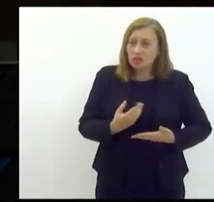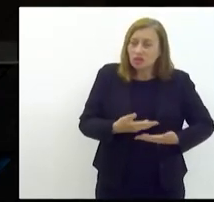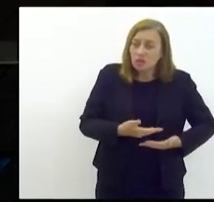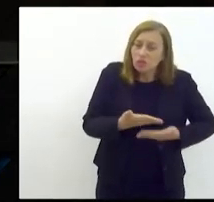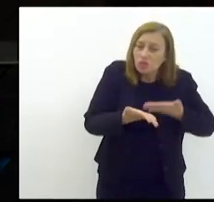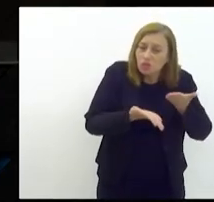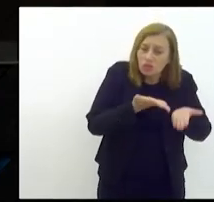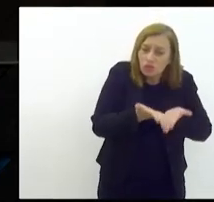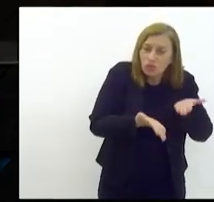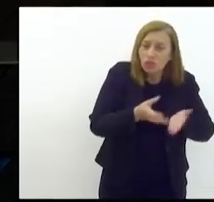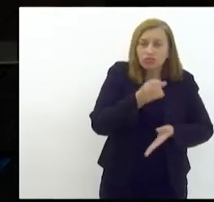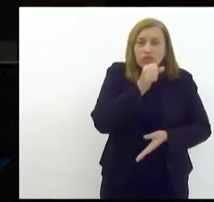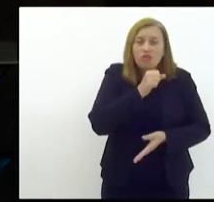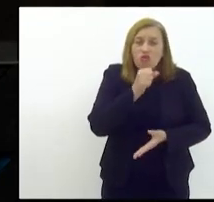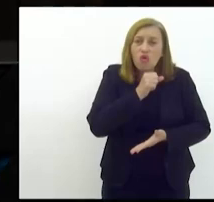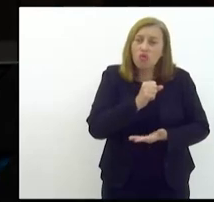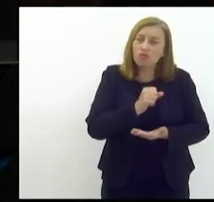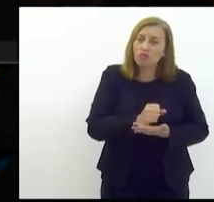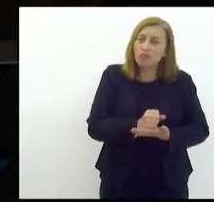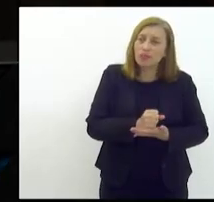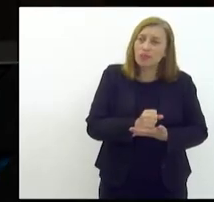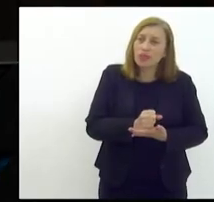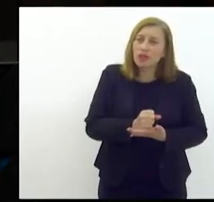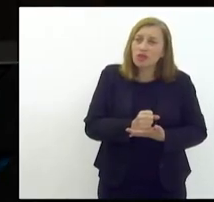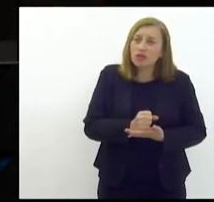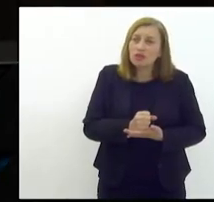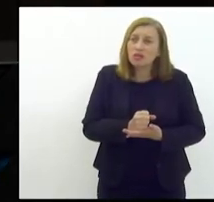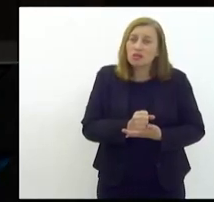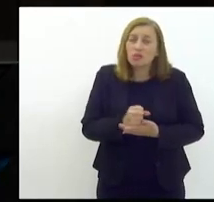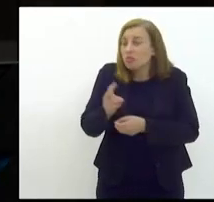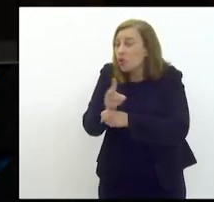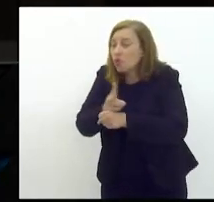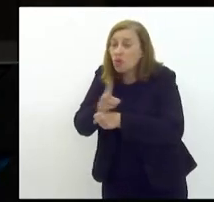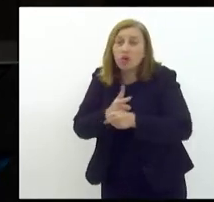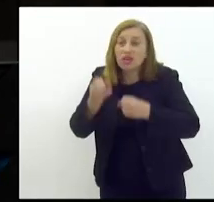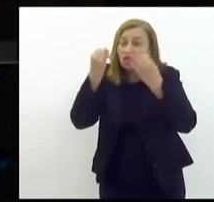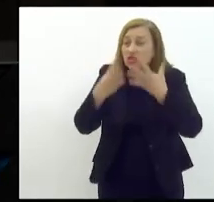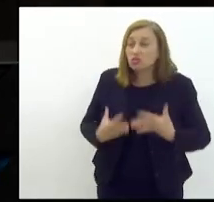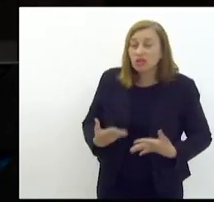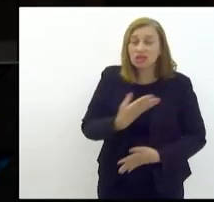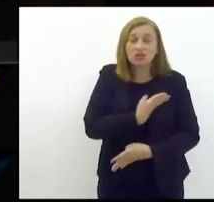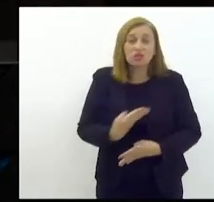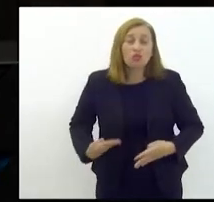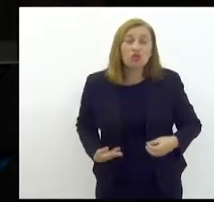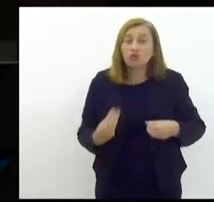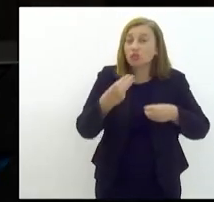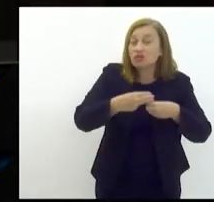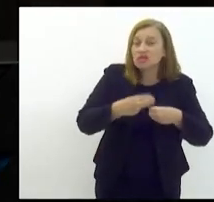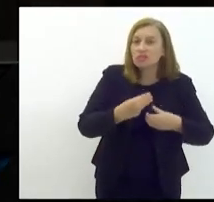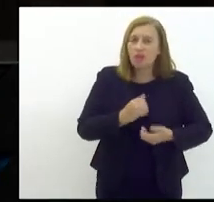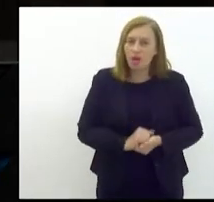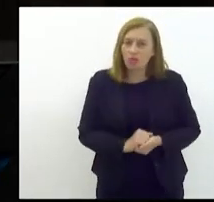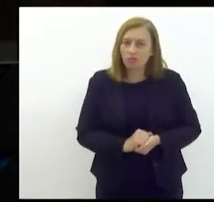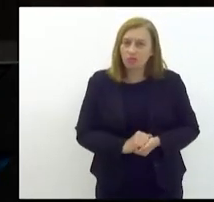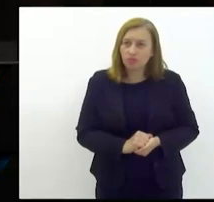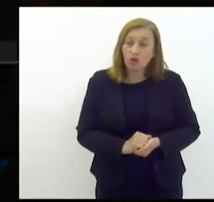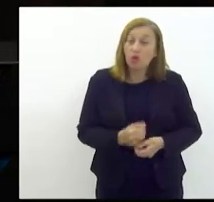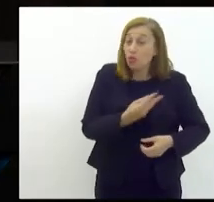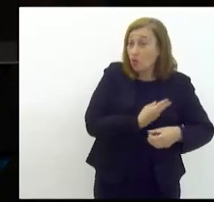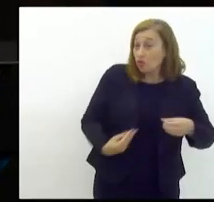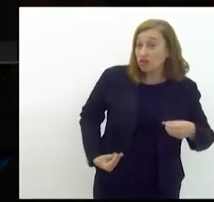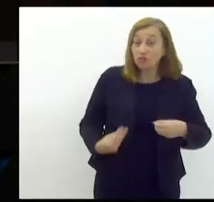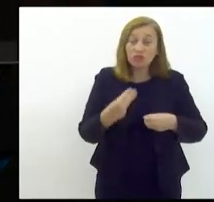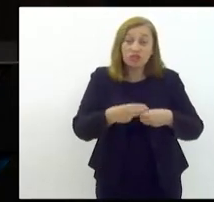avó buscando explicações do governo Municipal governo Municipal esse